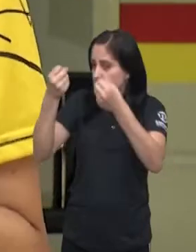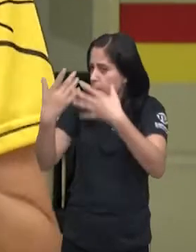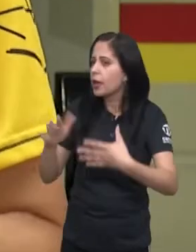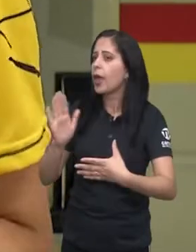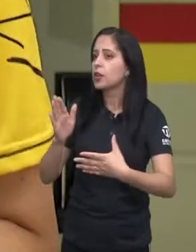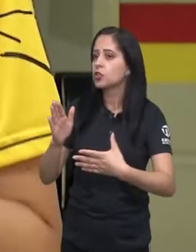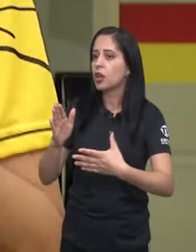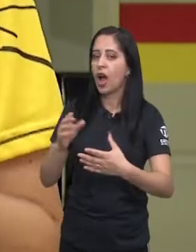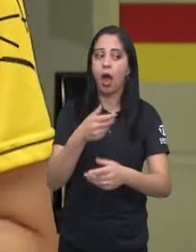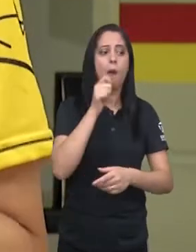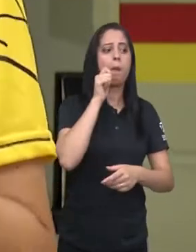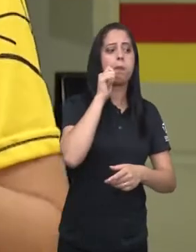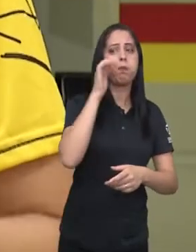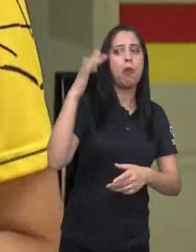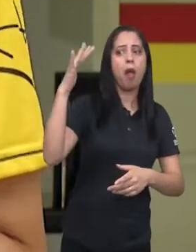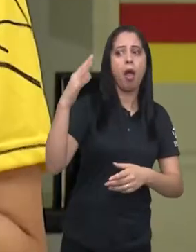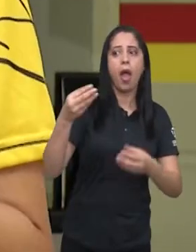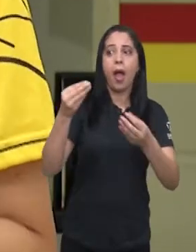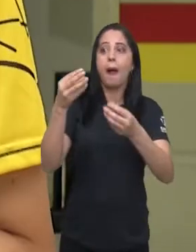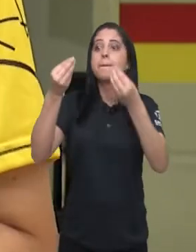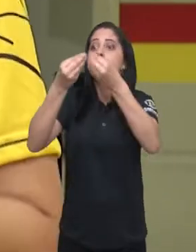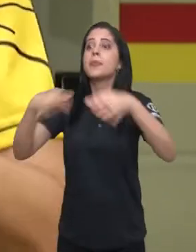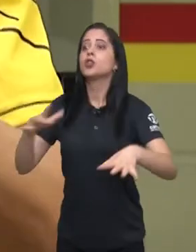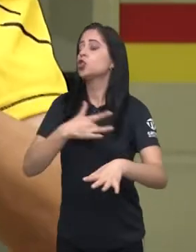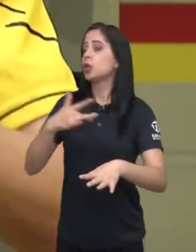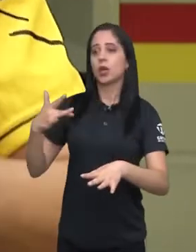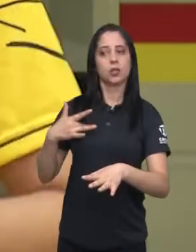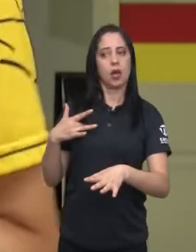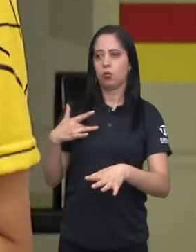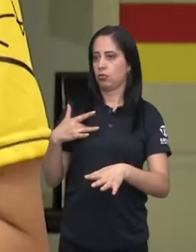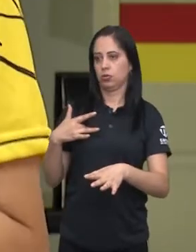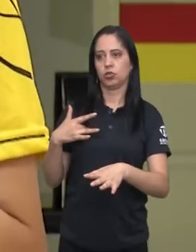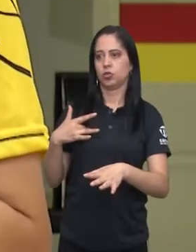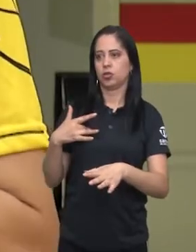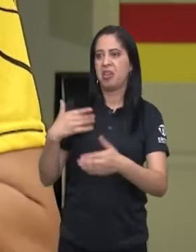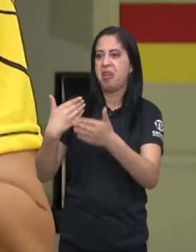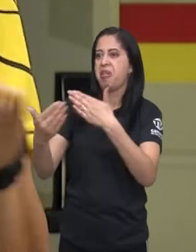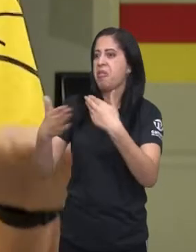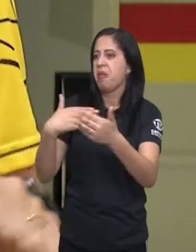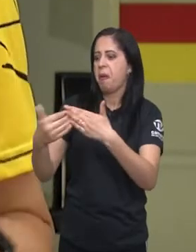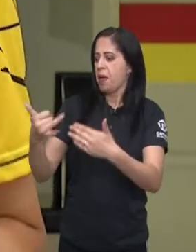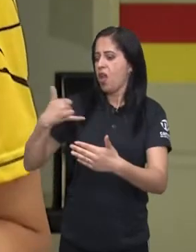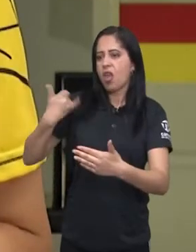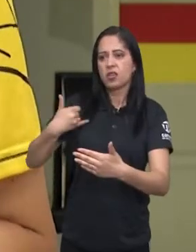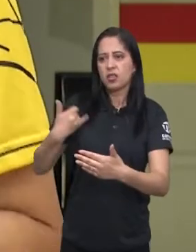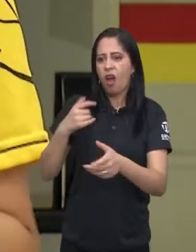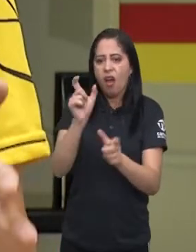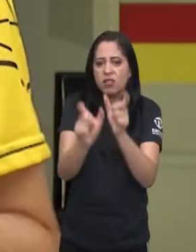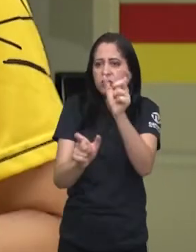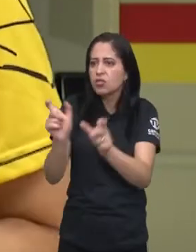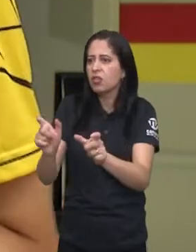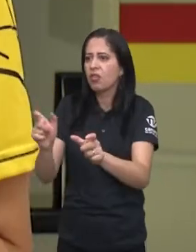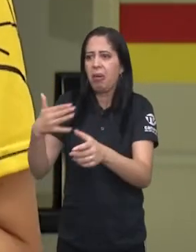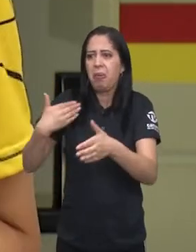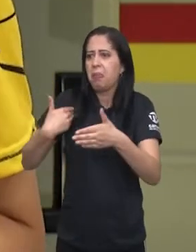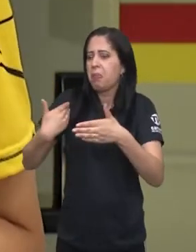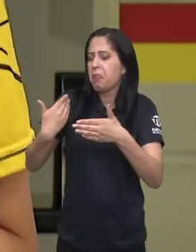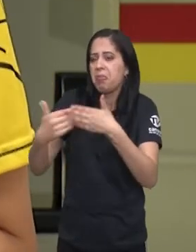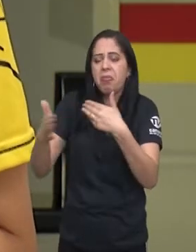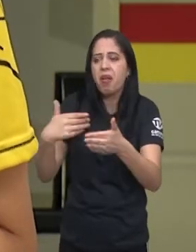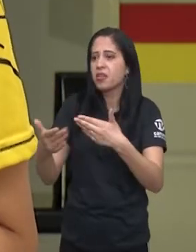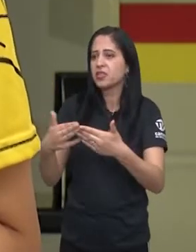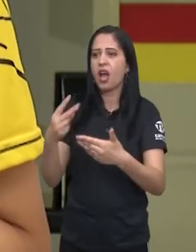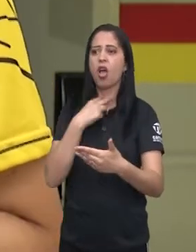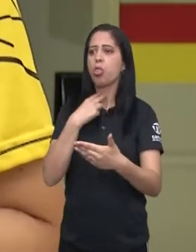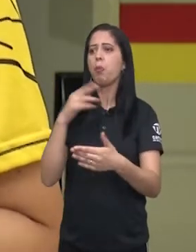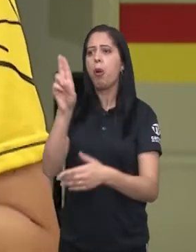algo como eu falei prejudicial da saúde desaconselhável para qualquer tipo de a idade eu